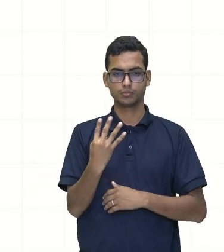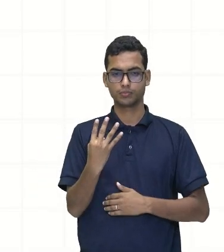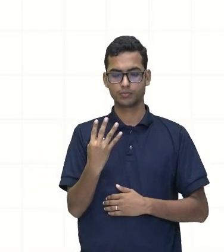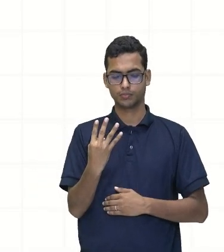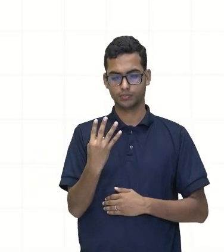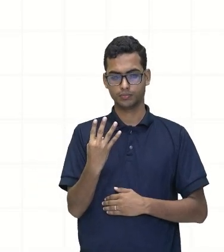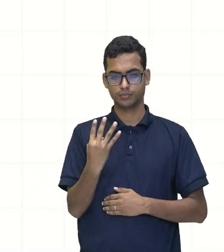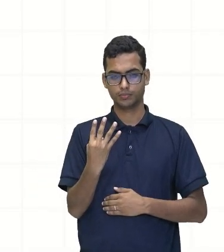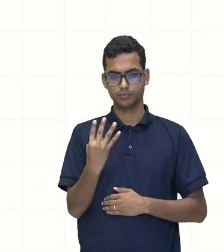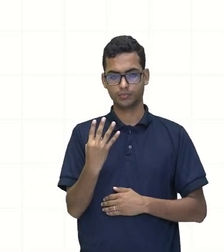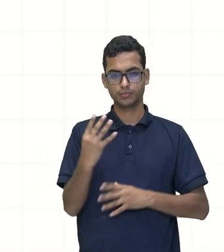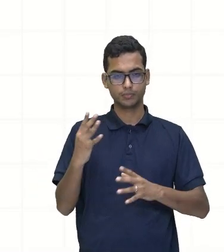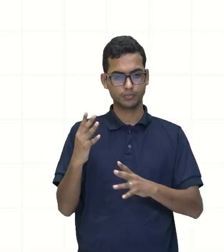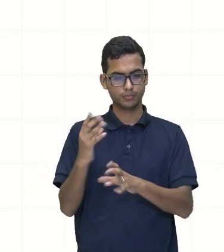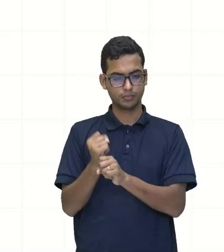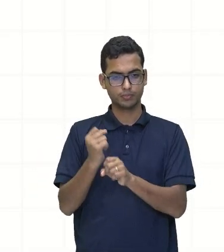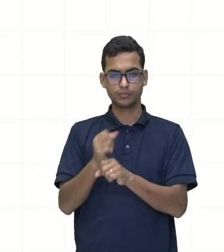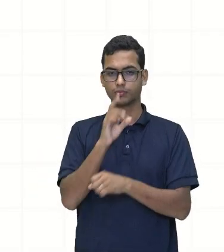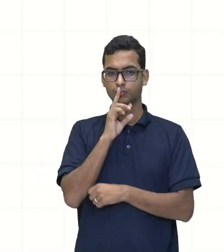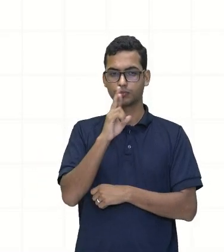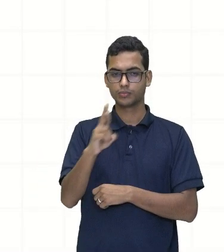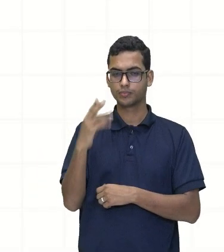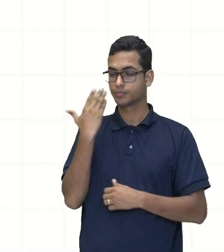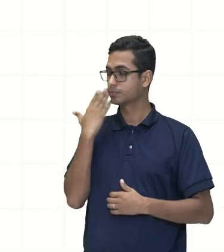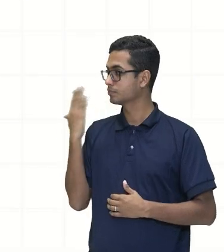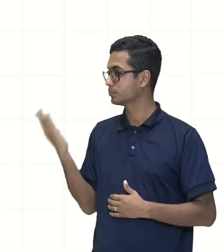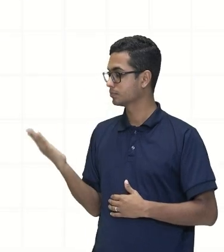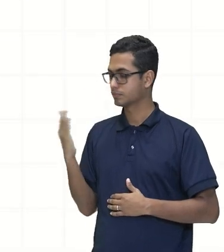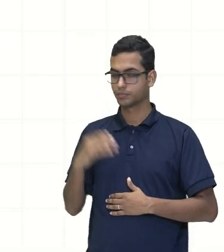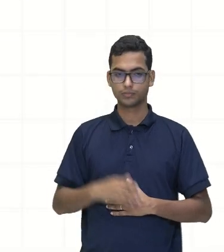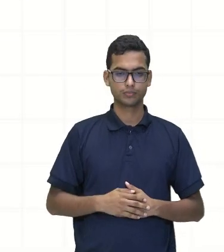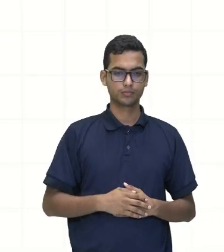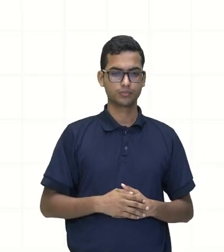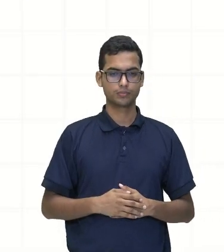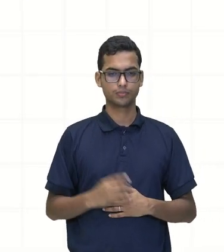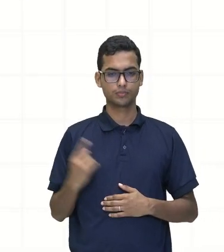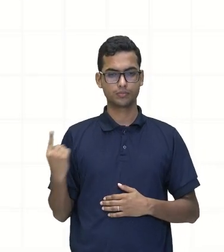E aí eu vou chegar no meu resultado de